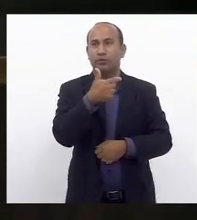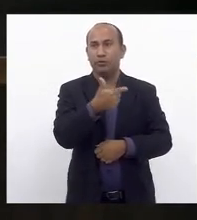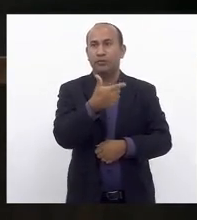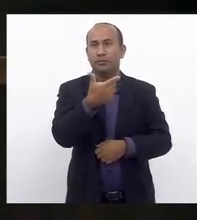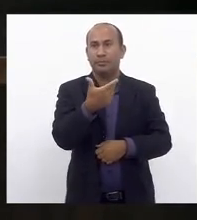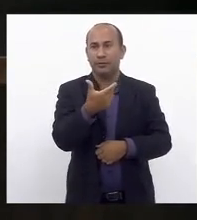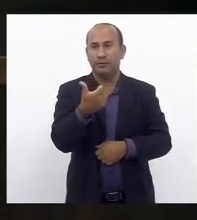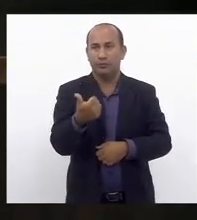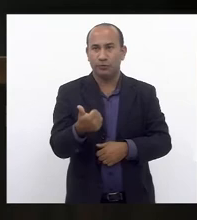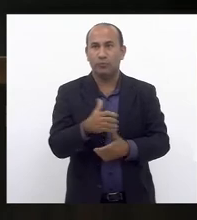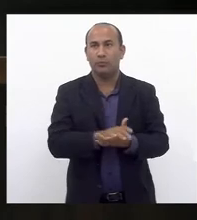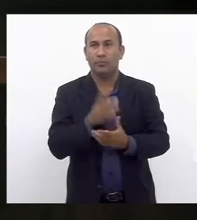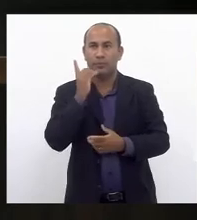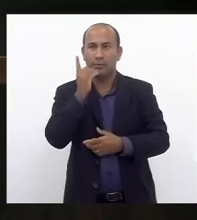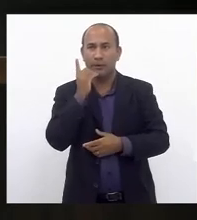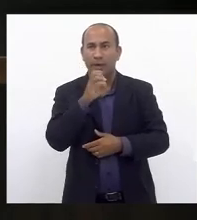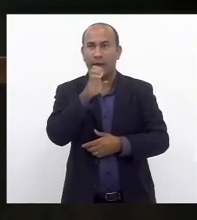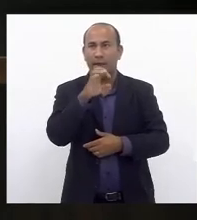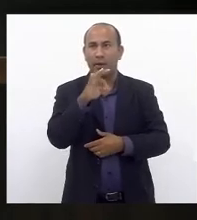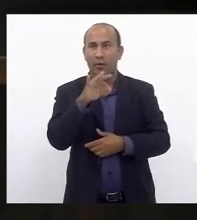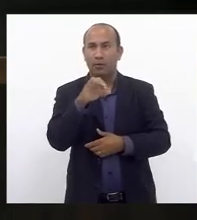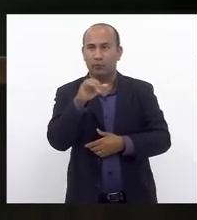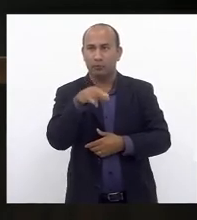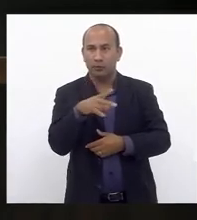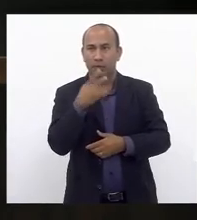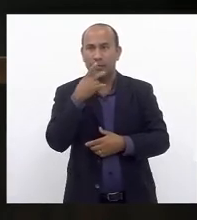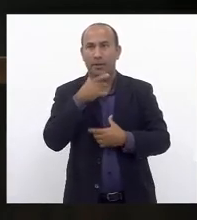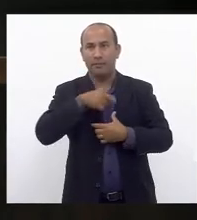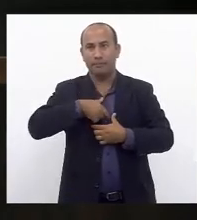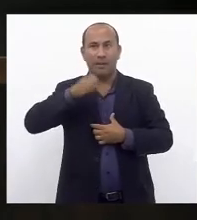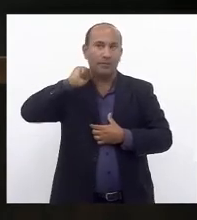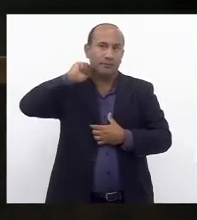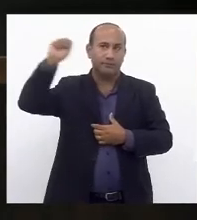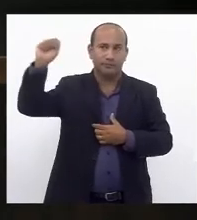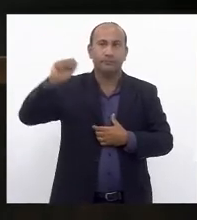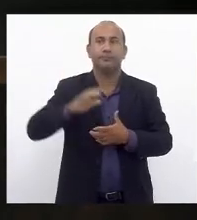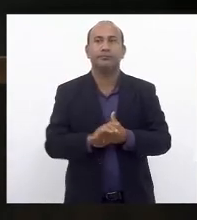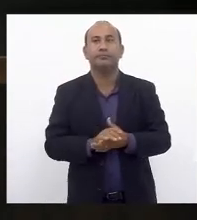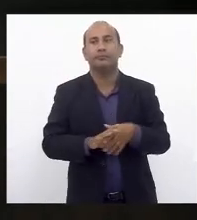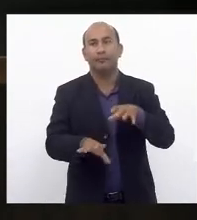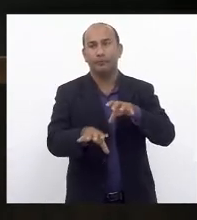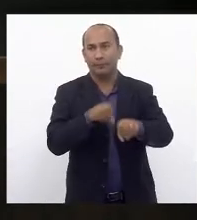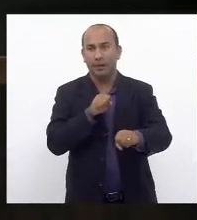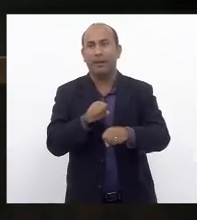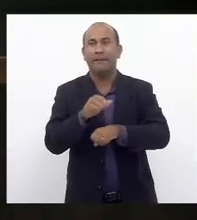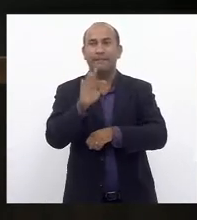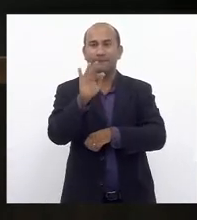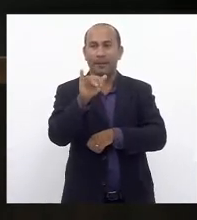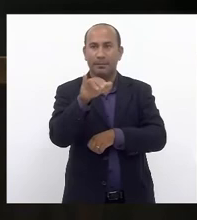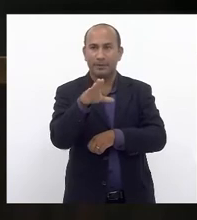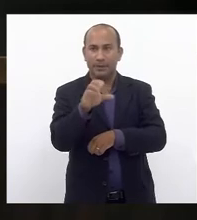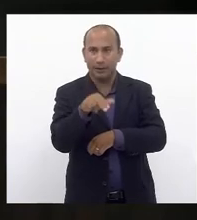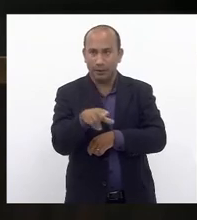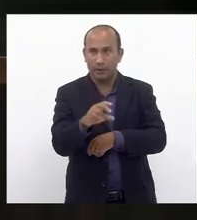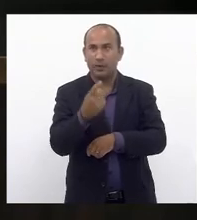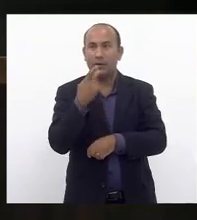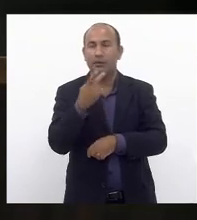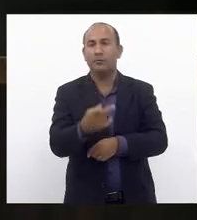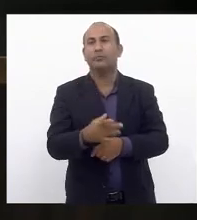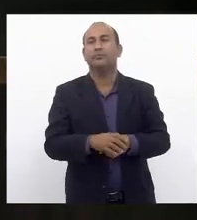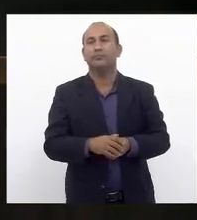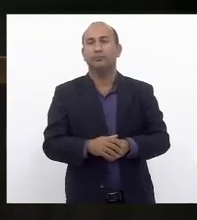577/2021, de autoria do deputado Elton Cristo, que concede a medalha Tiradentes do seu respectivo diploma ao senhor Fabiano Muniz da Silva, engenheiro